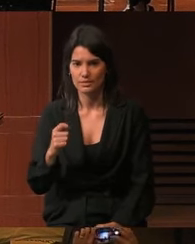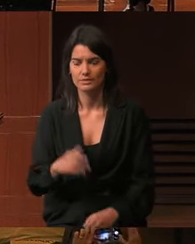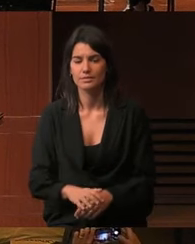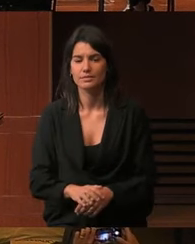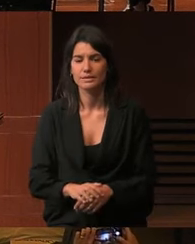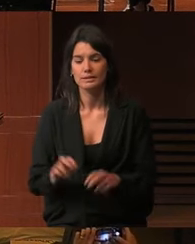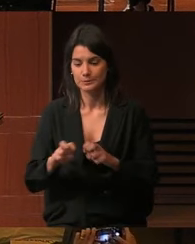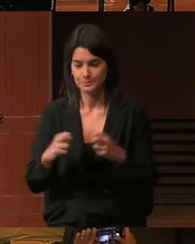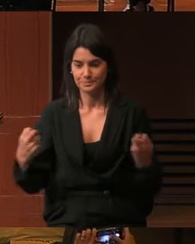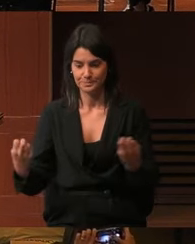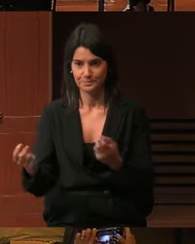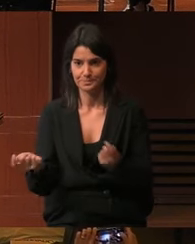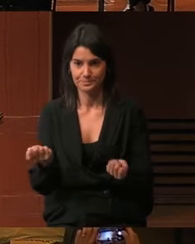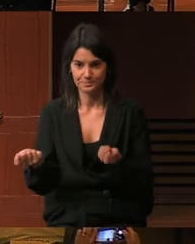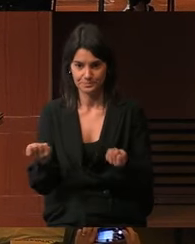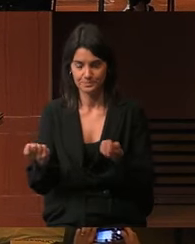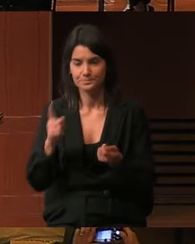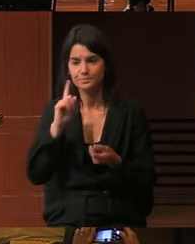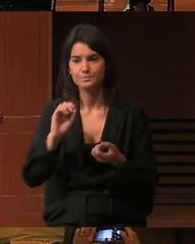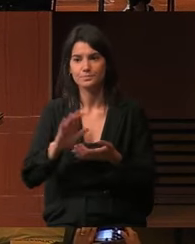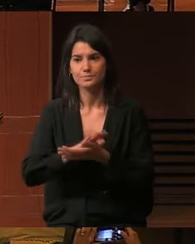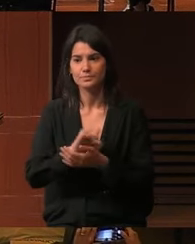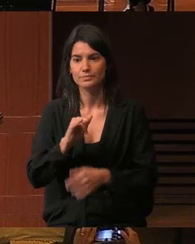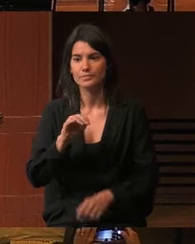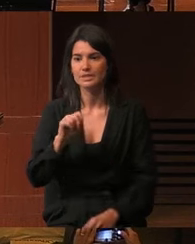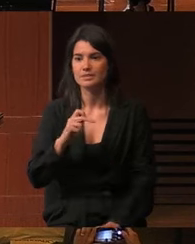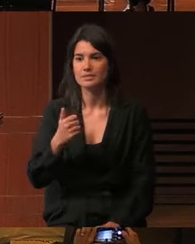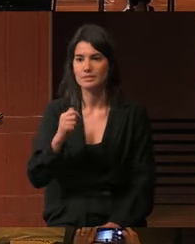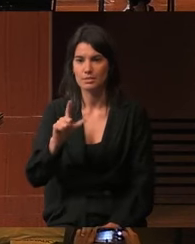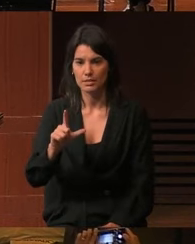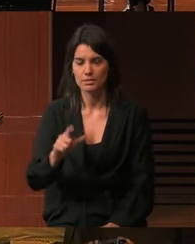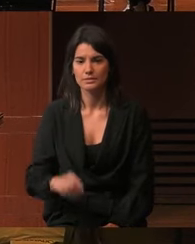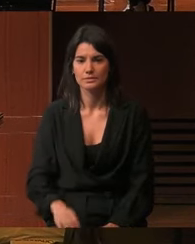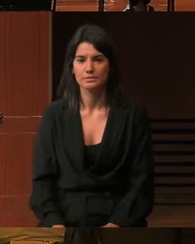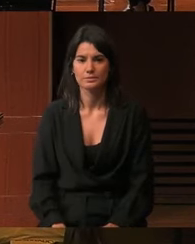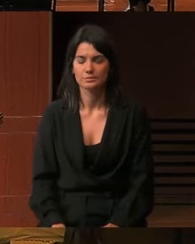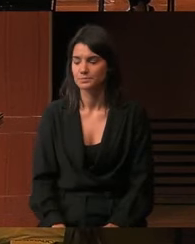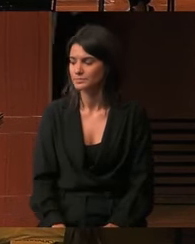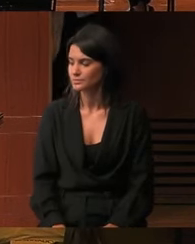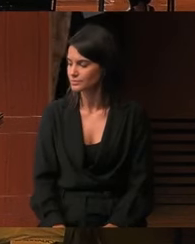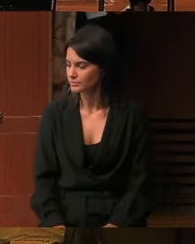a mesa, a jornalista Isabel Meira, da Antena 2.